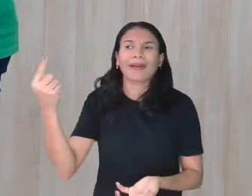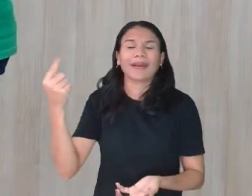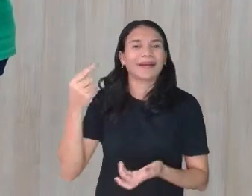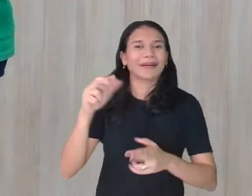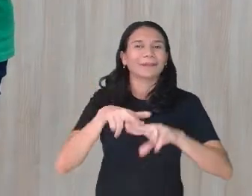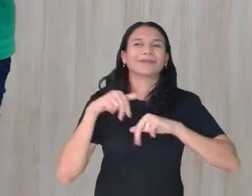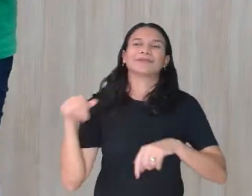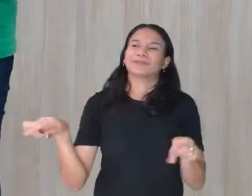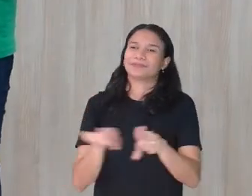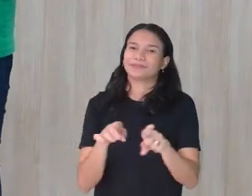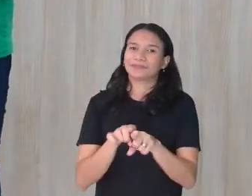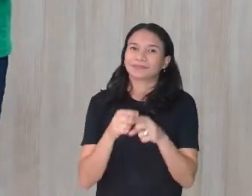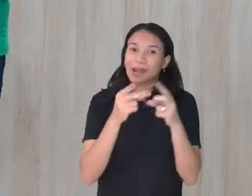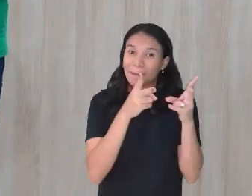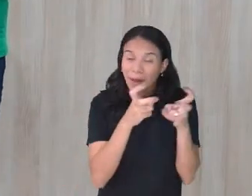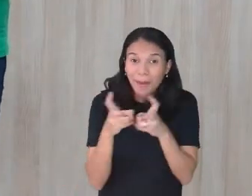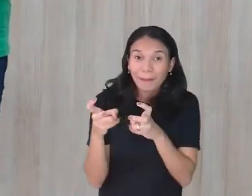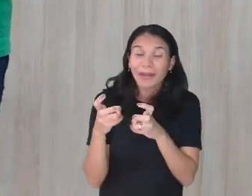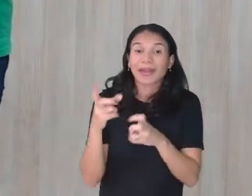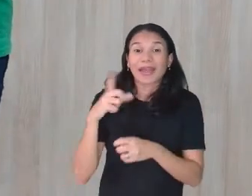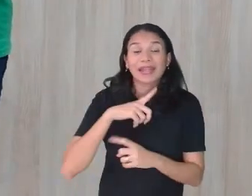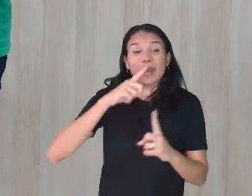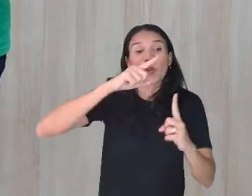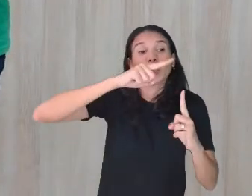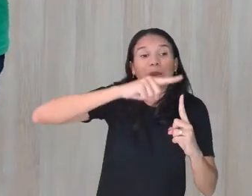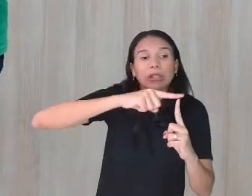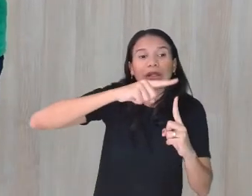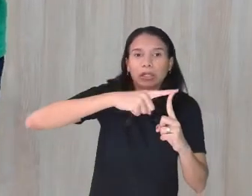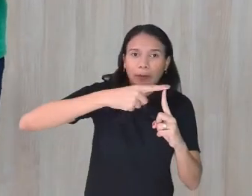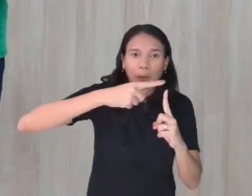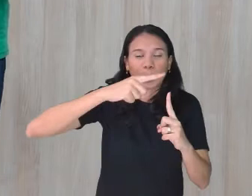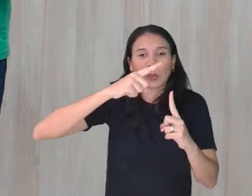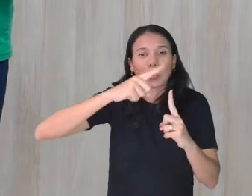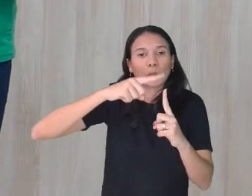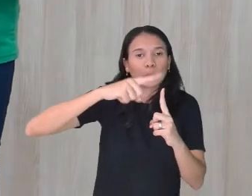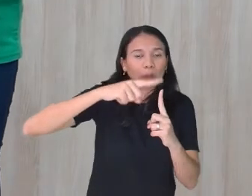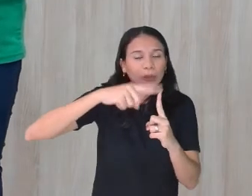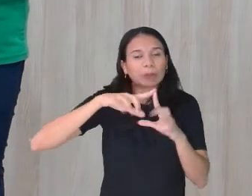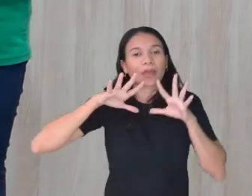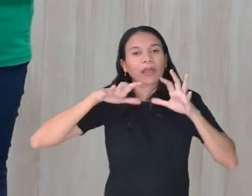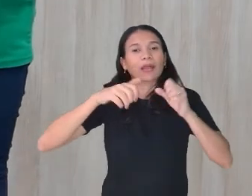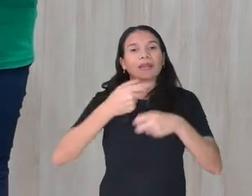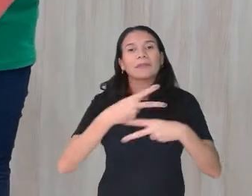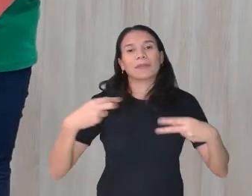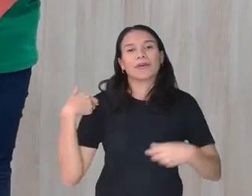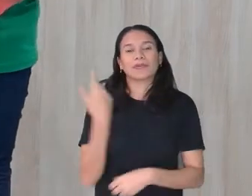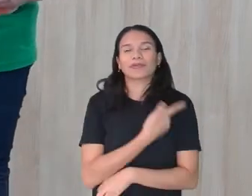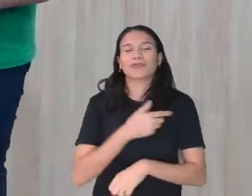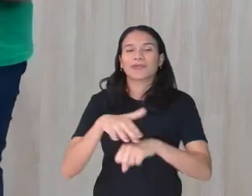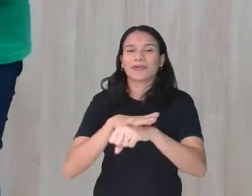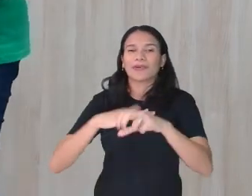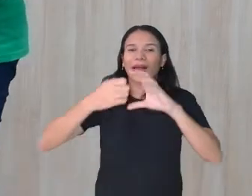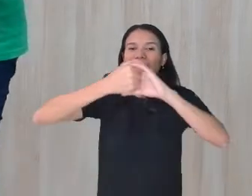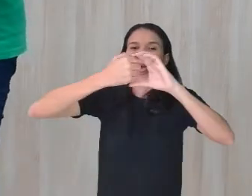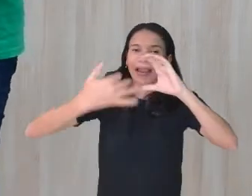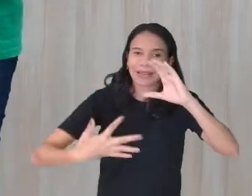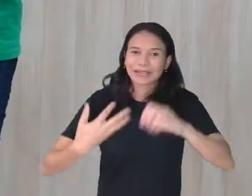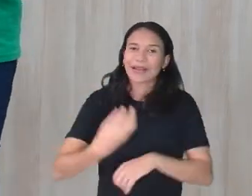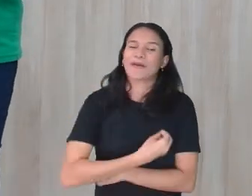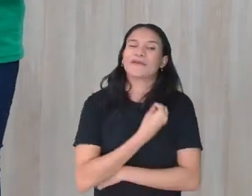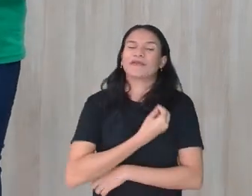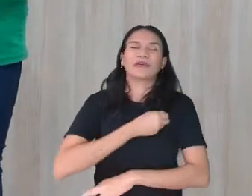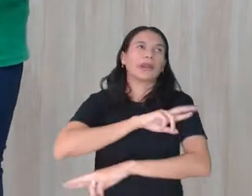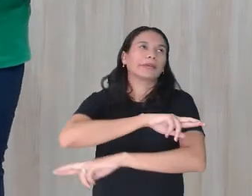vai ver também que aparece, e é um tipo, não é? É um tipo que a gente vai falar hoje de classificação, a gente vai ver que